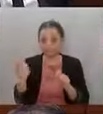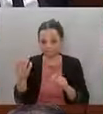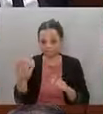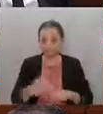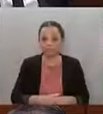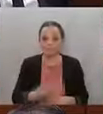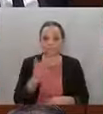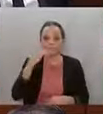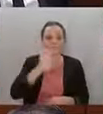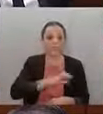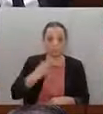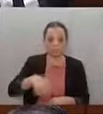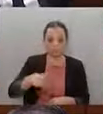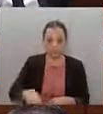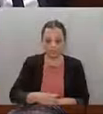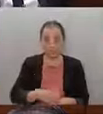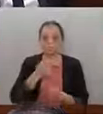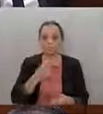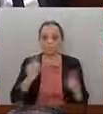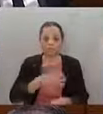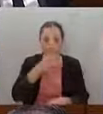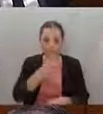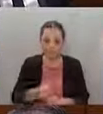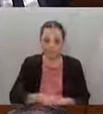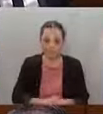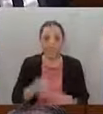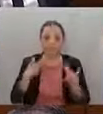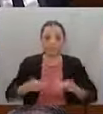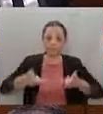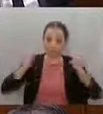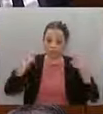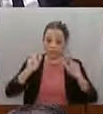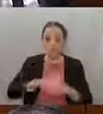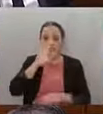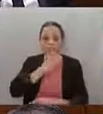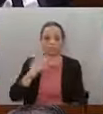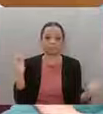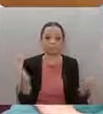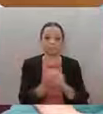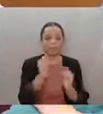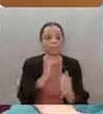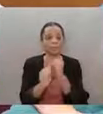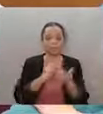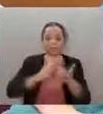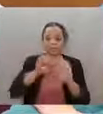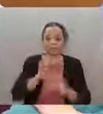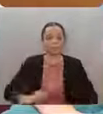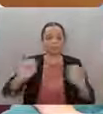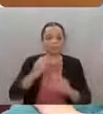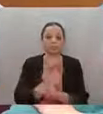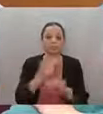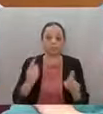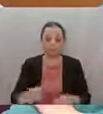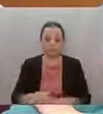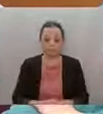obrigada, Sra. Presidente, voltar a referir que estava disponível para se inverterem os papéis sem problema nenhum, porque, de facto,